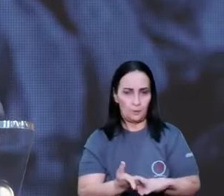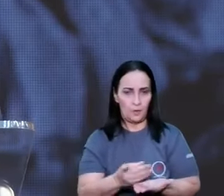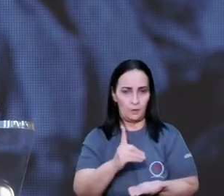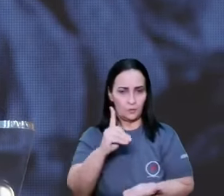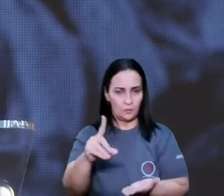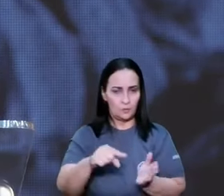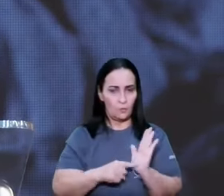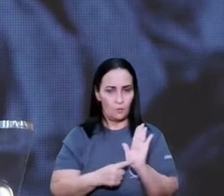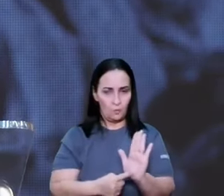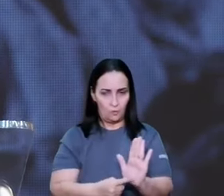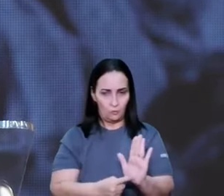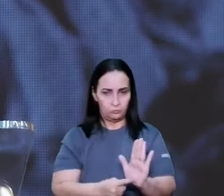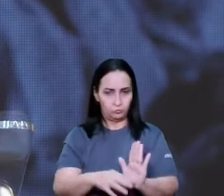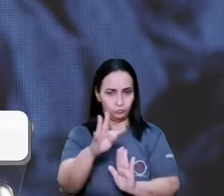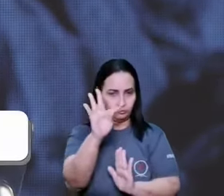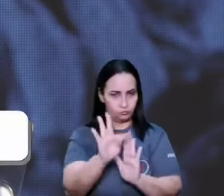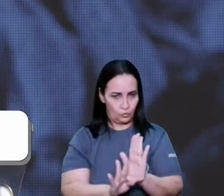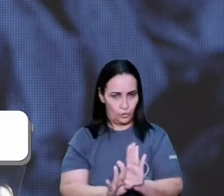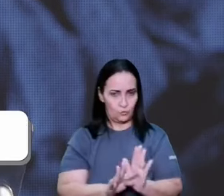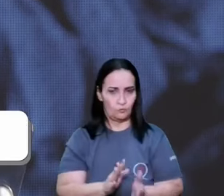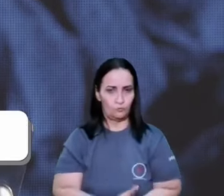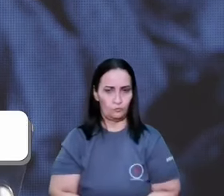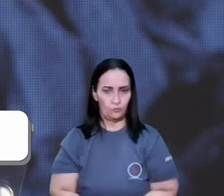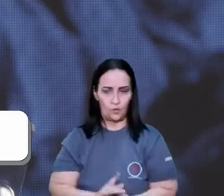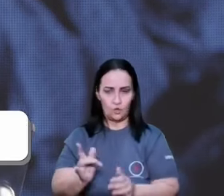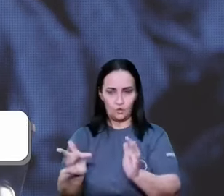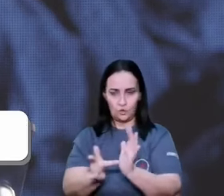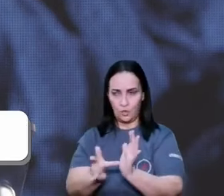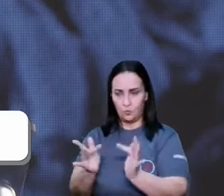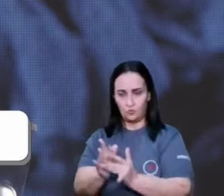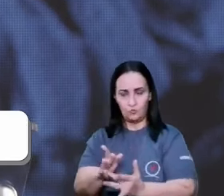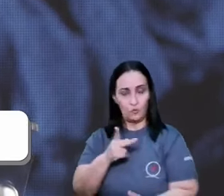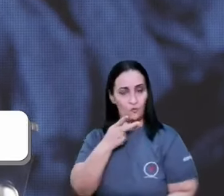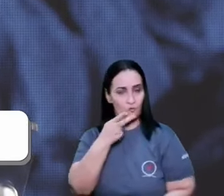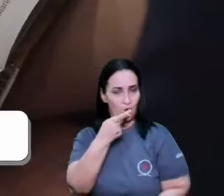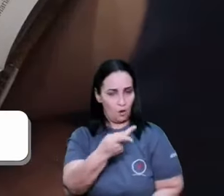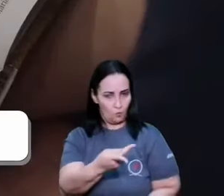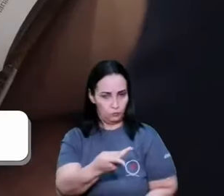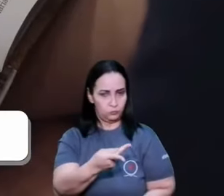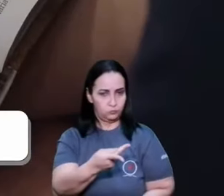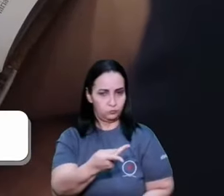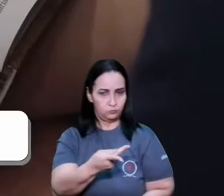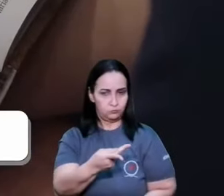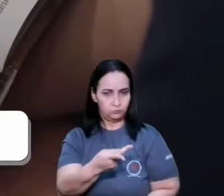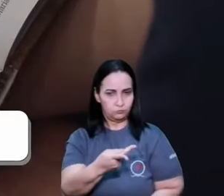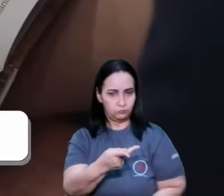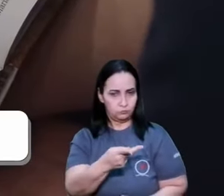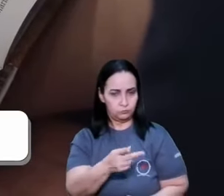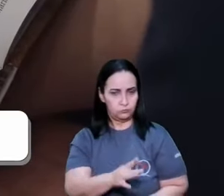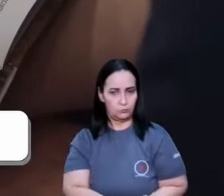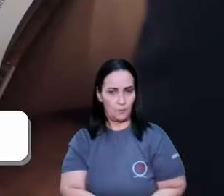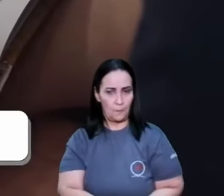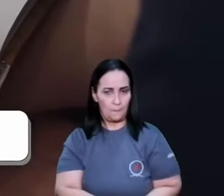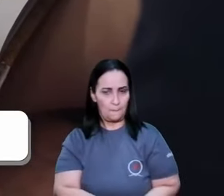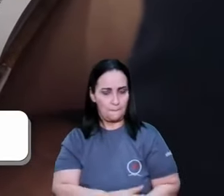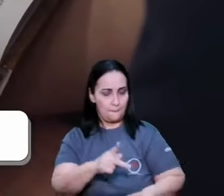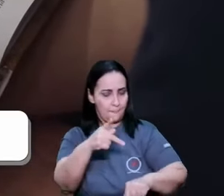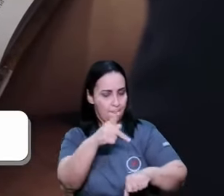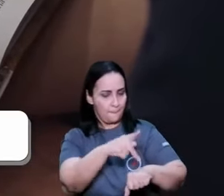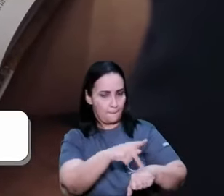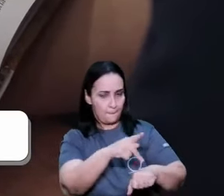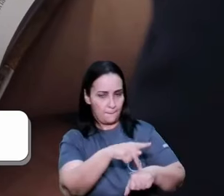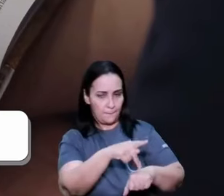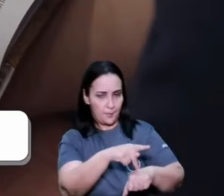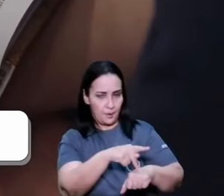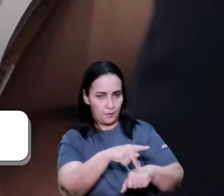do senhor disse Jesus tirai a pedra Maria